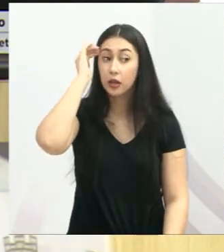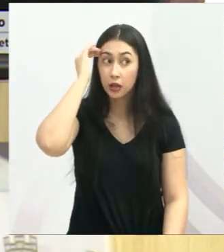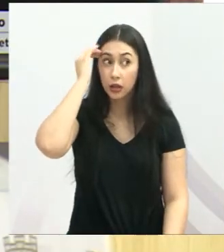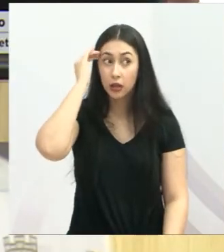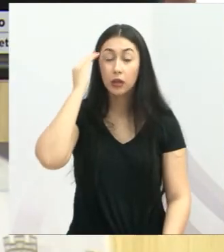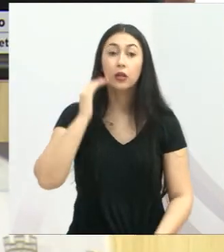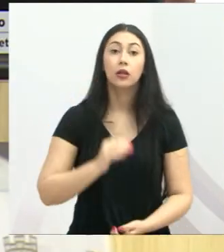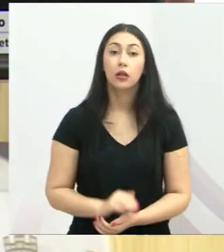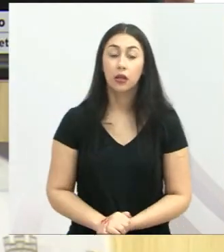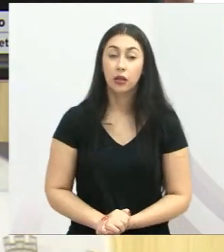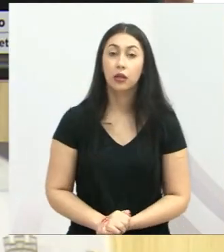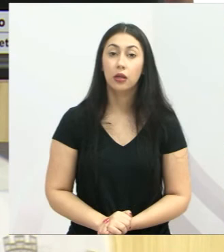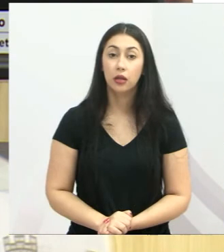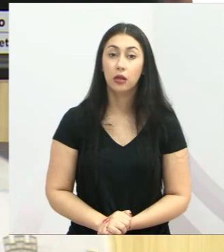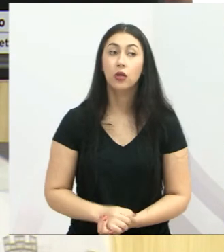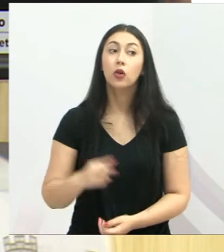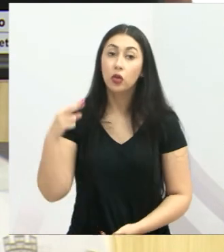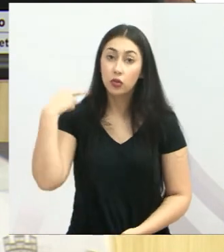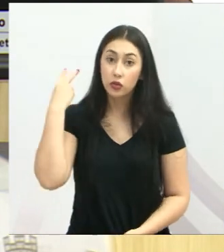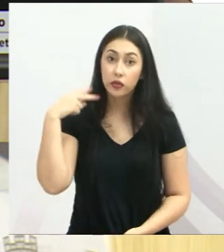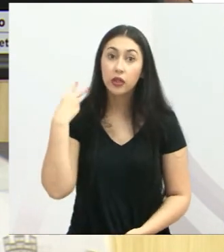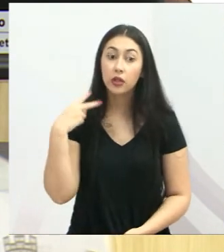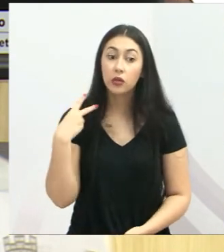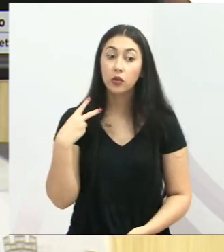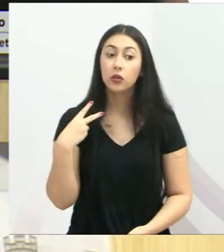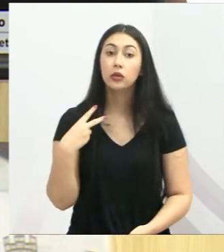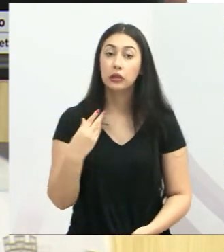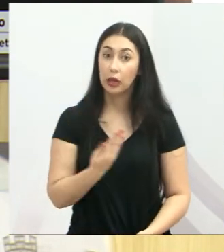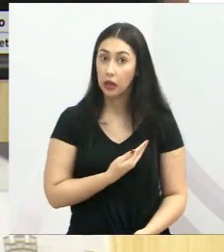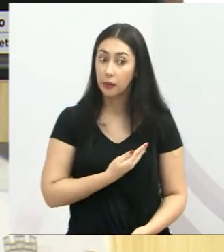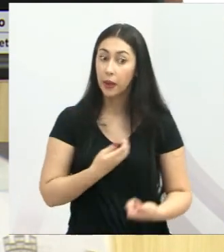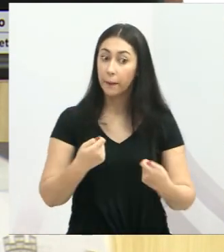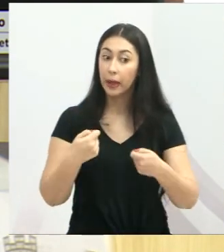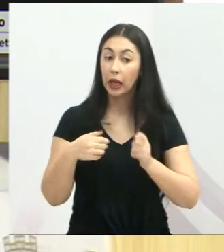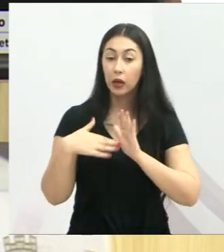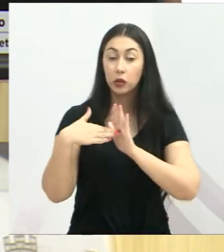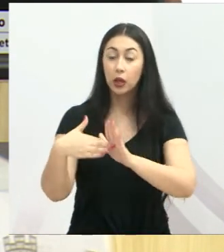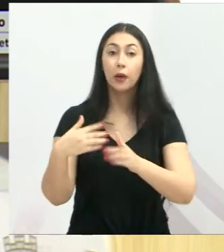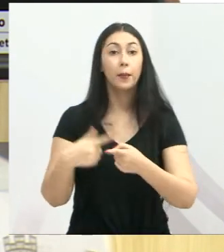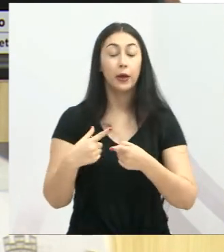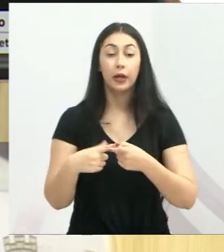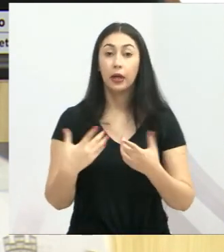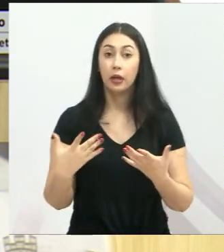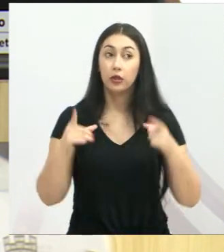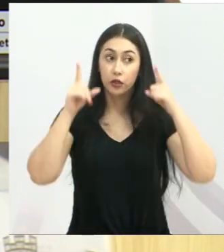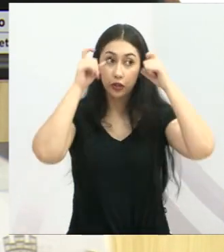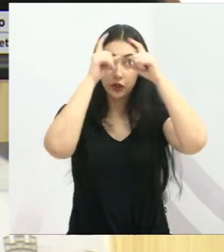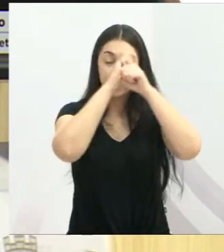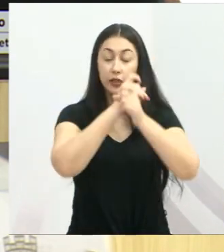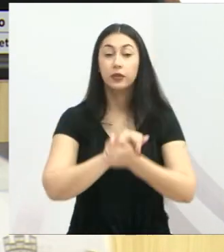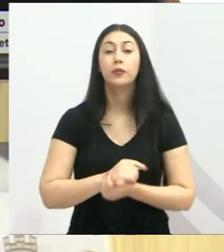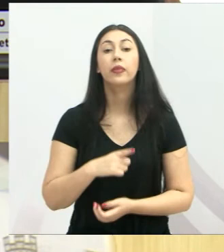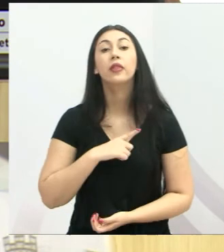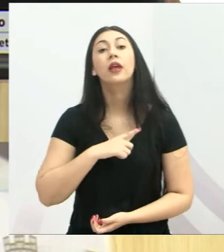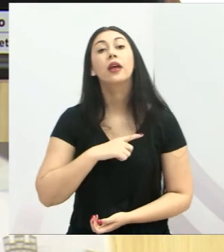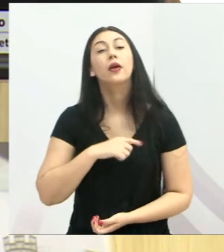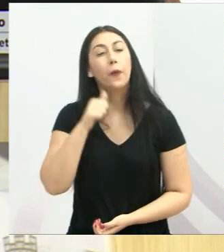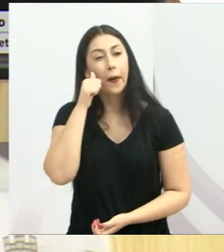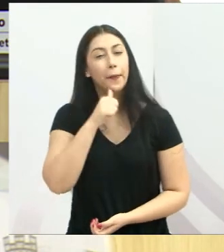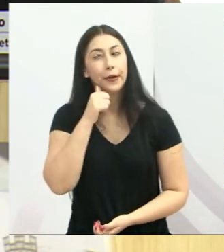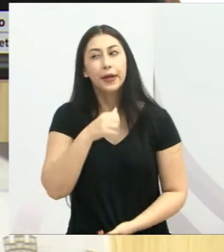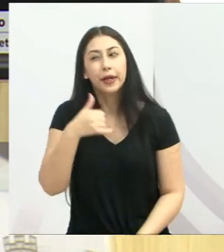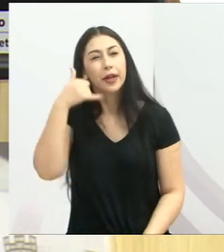que são lá, né, da base, leva a informação para o prefeito, porque é uma situação difícil. Tem uma mulher que me ligou e falou